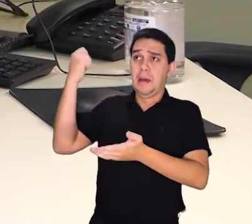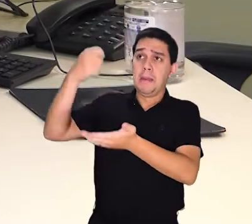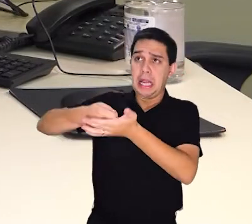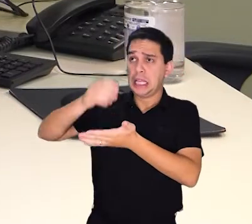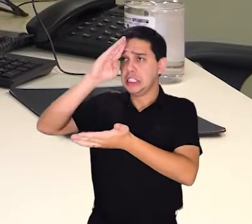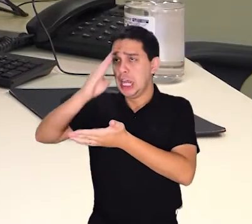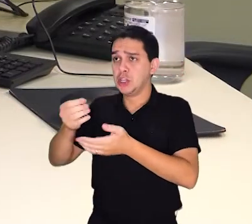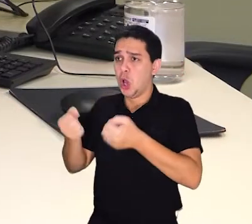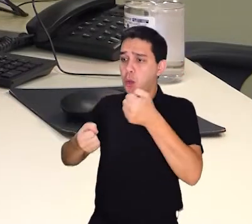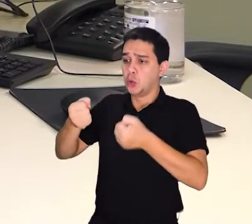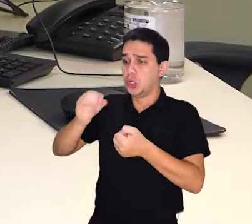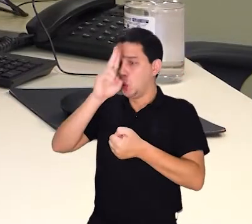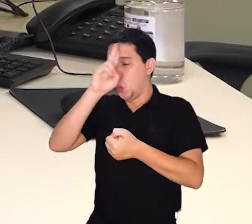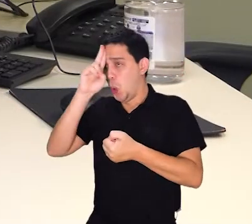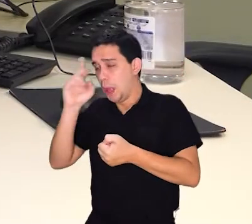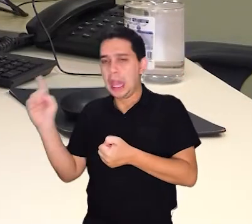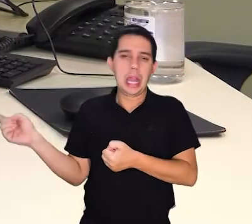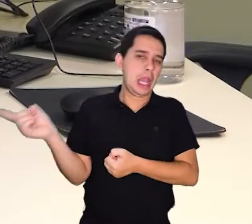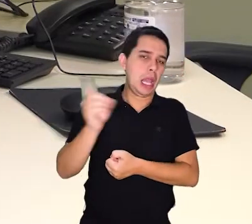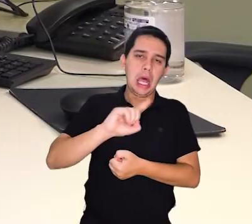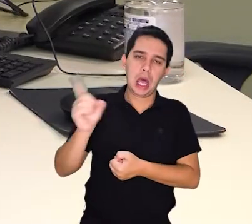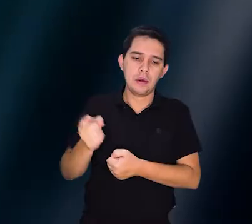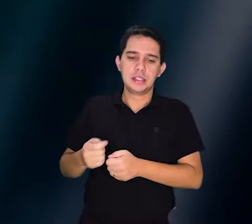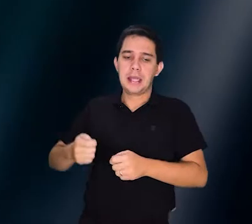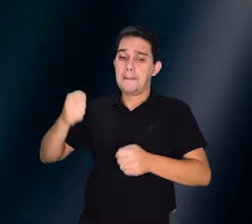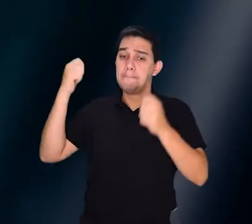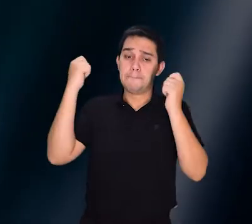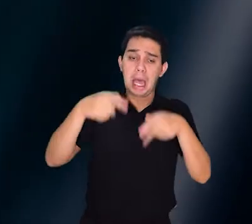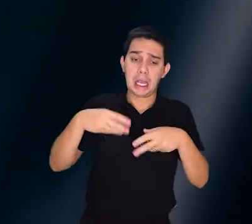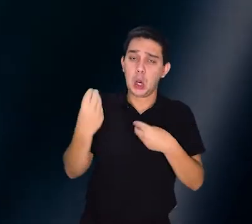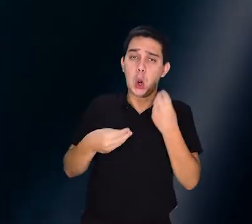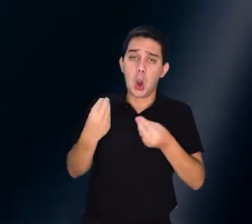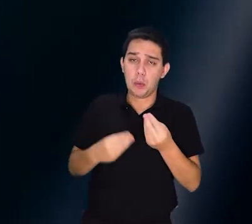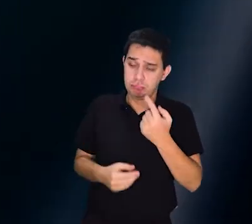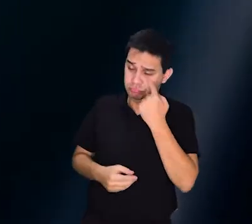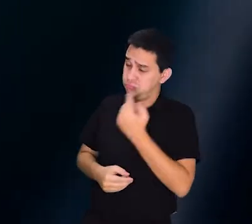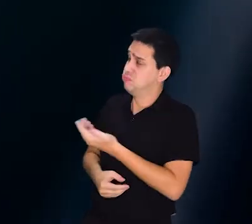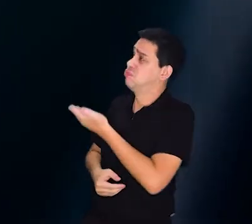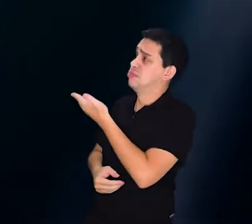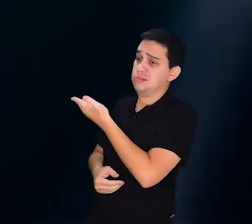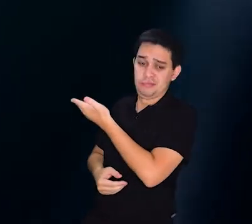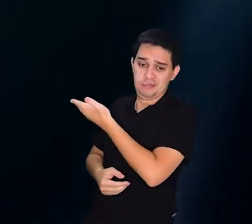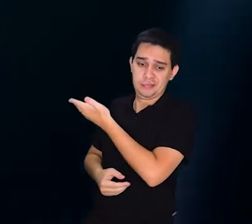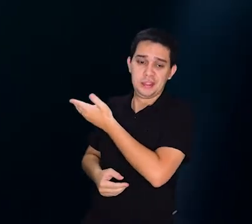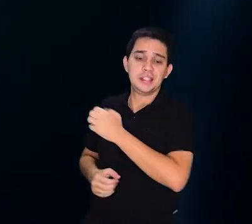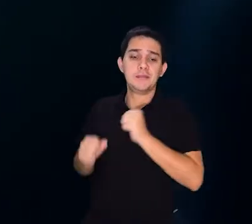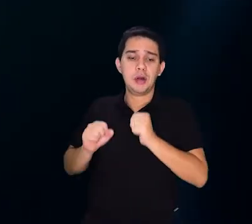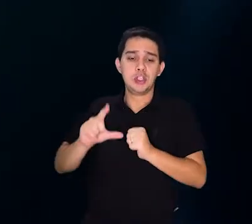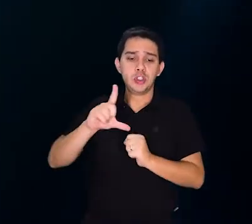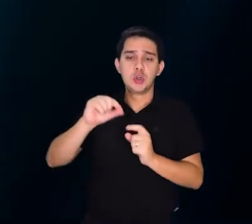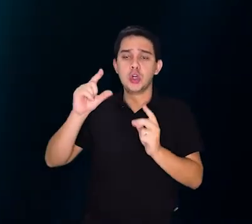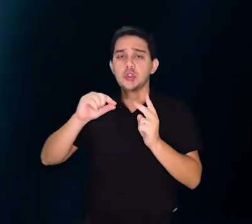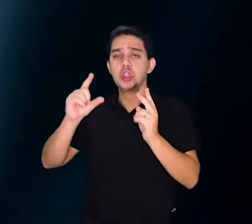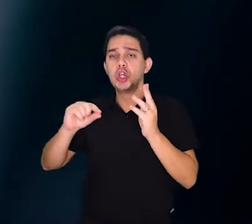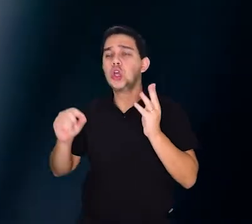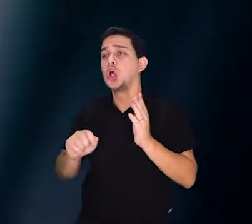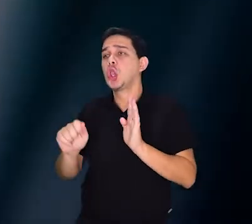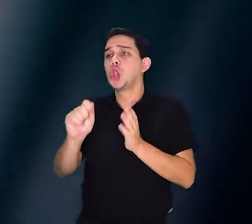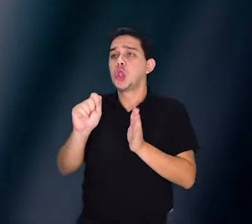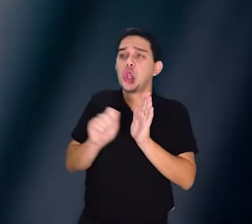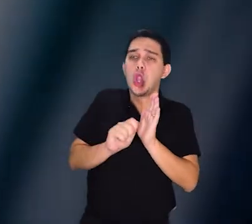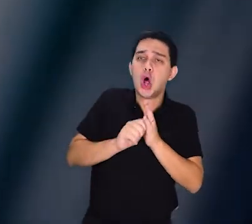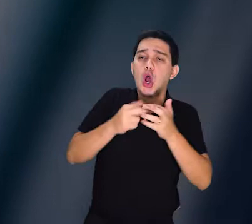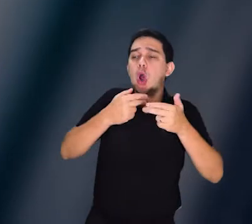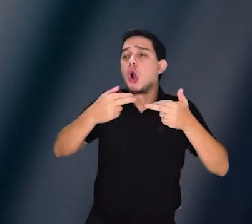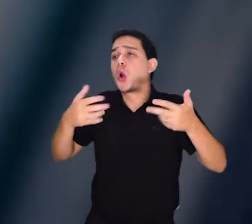droga. Posteriormente, era enviado automaticamente um cardápio de drogas de diversas espécies, inclusive